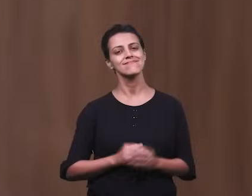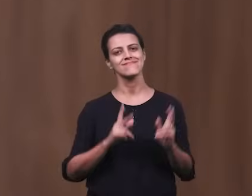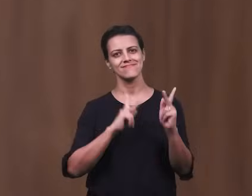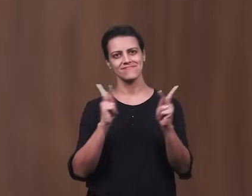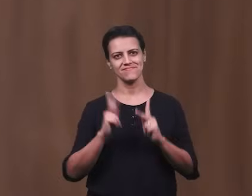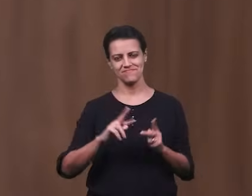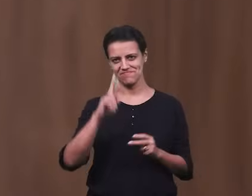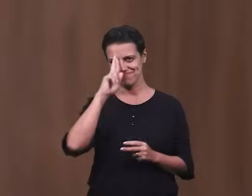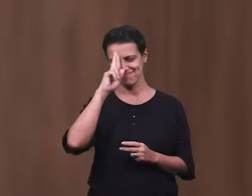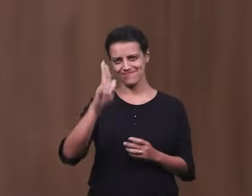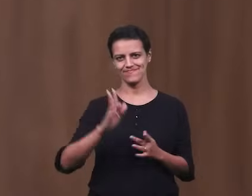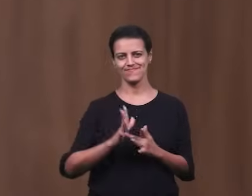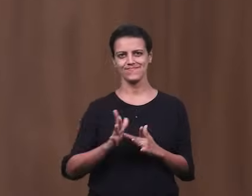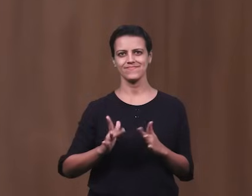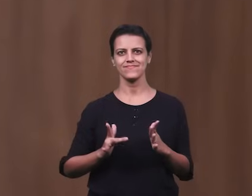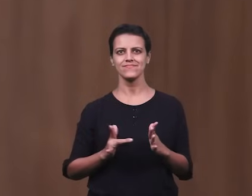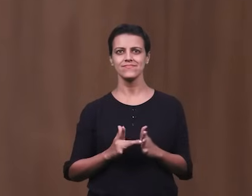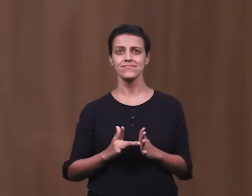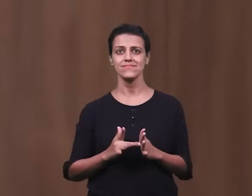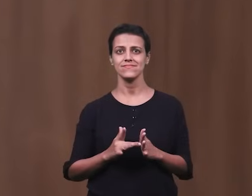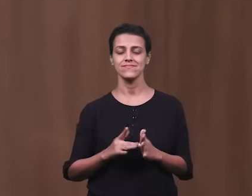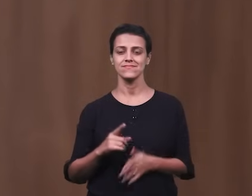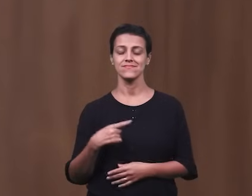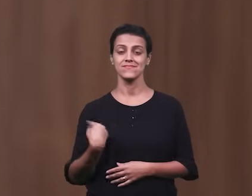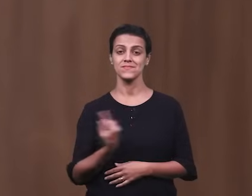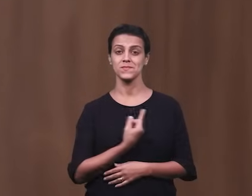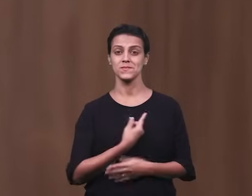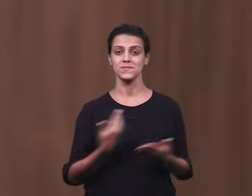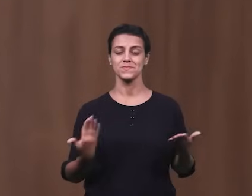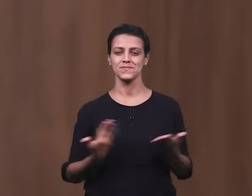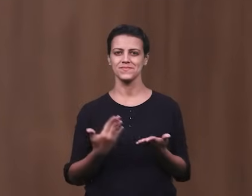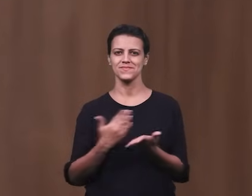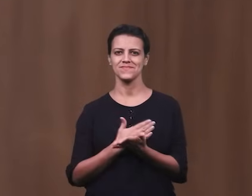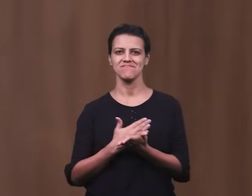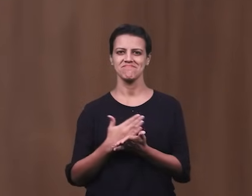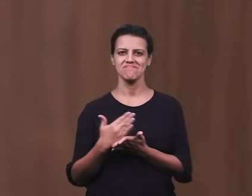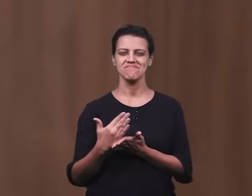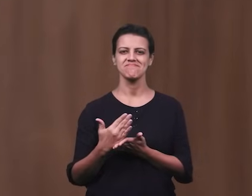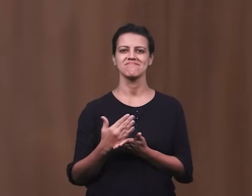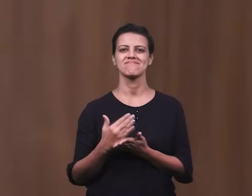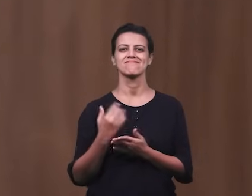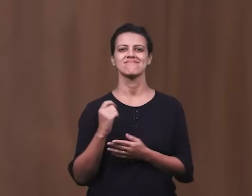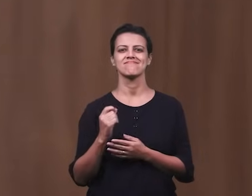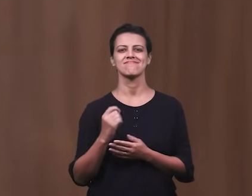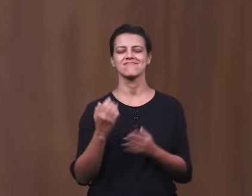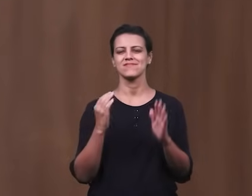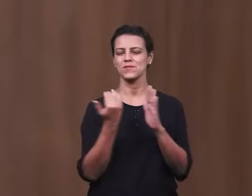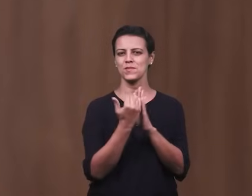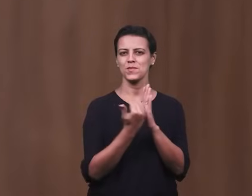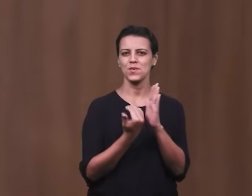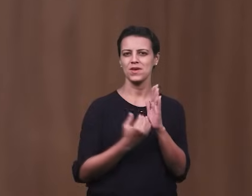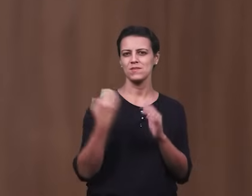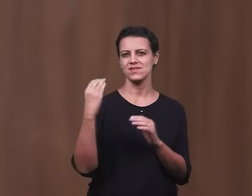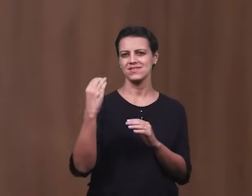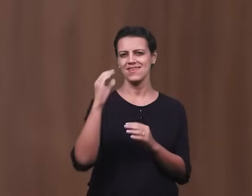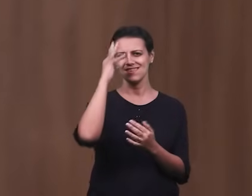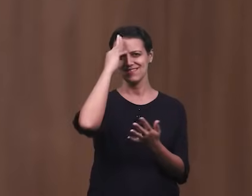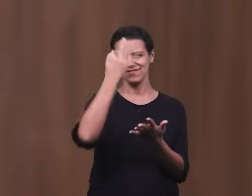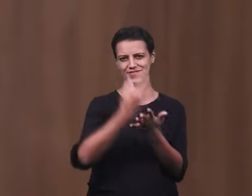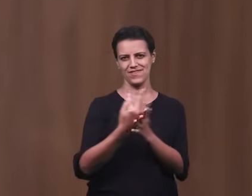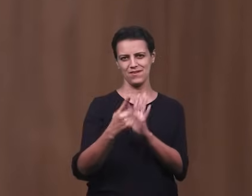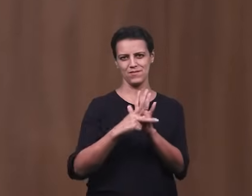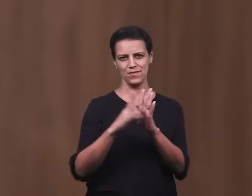Olá, irmãos, a paz do Senhor Jesus. Nós estamos iniciando mais um episódio do programa Ciência e Fé da Igreja Cristã